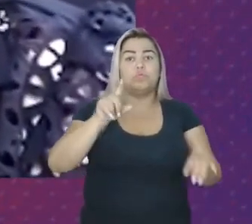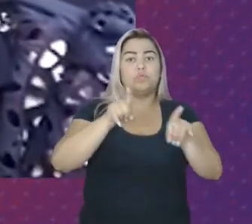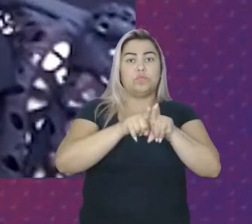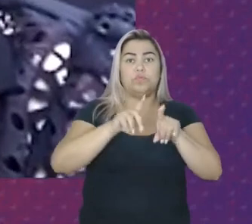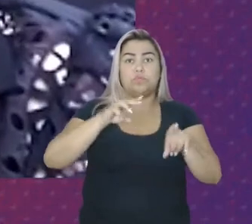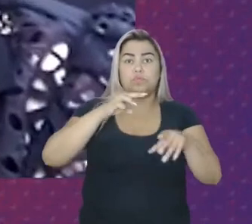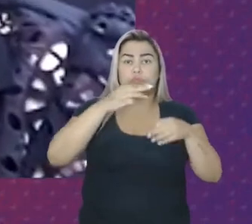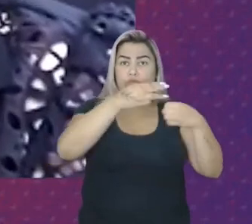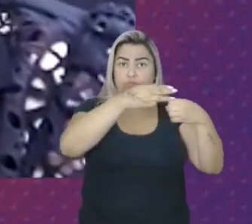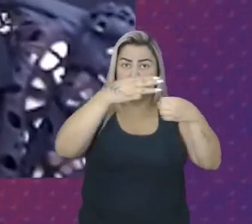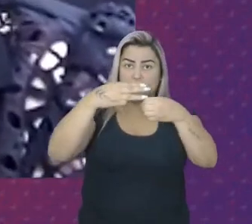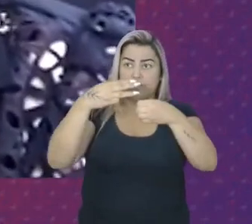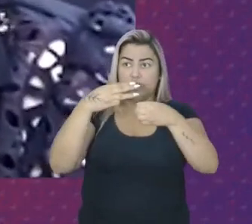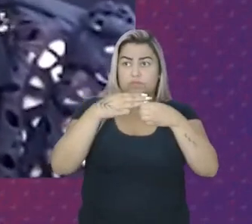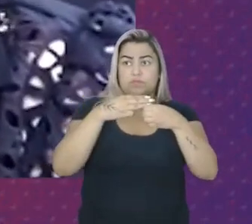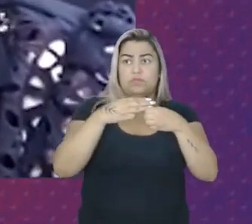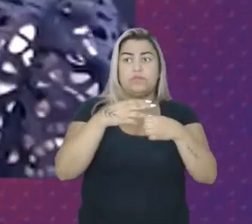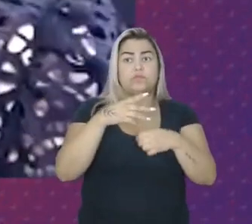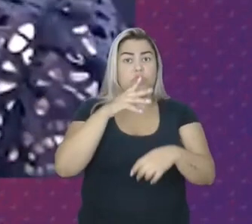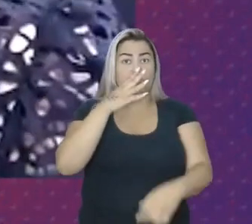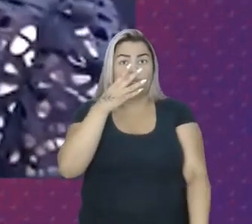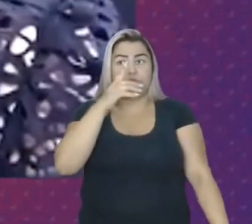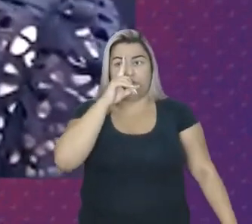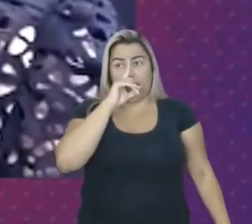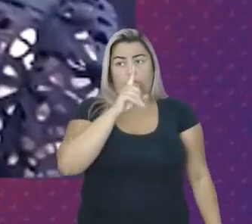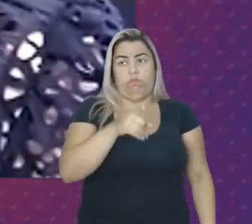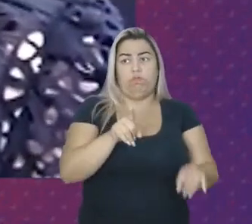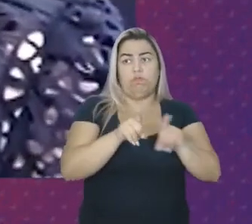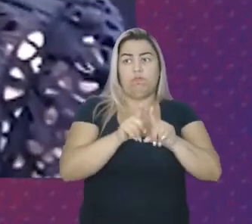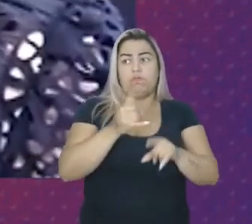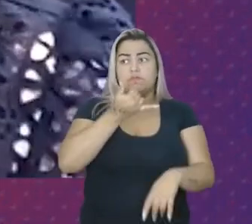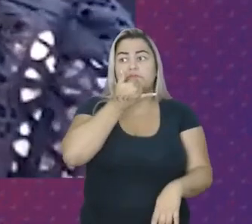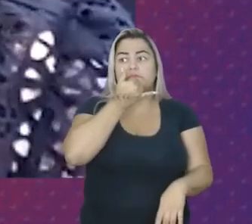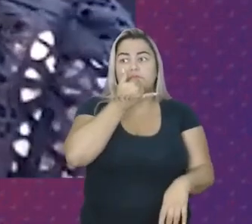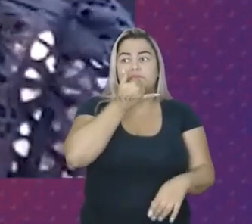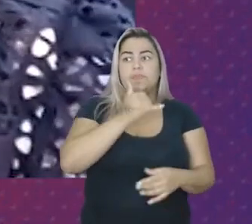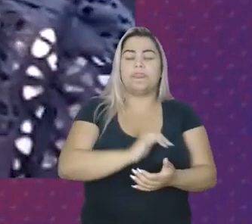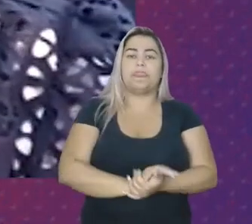fui vereadora por 4 mandatos, e a partir